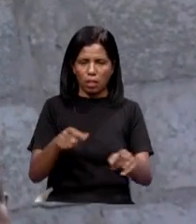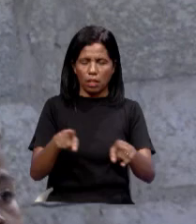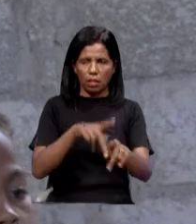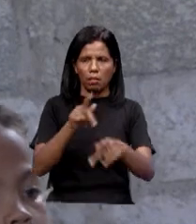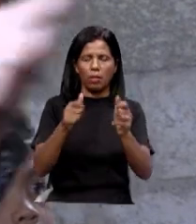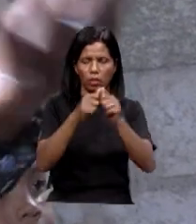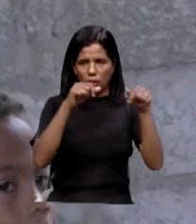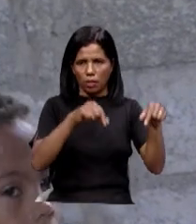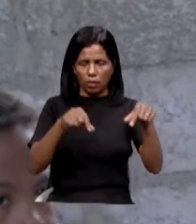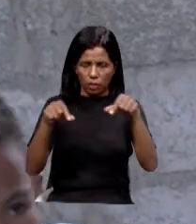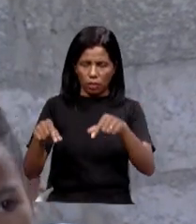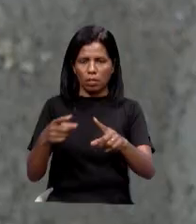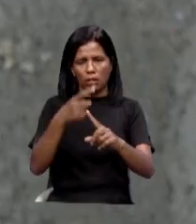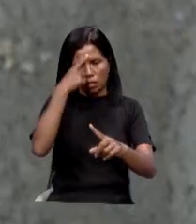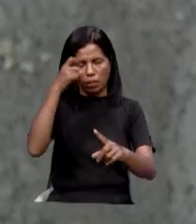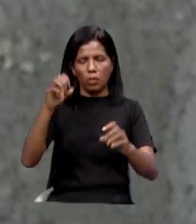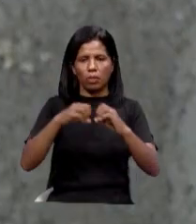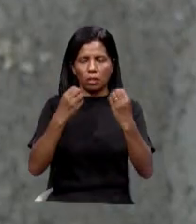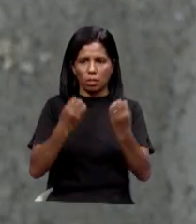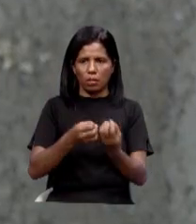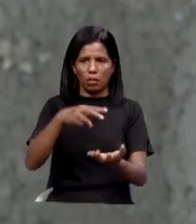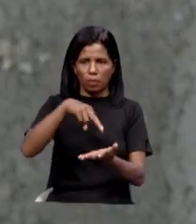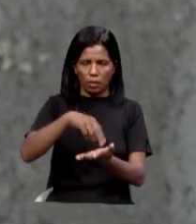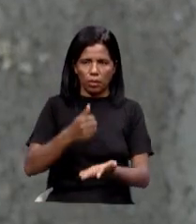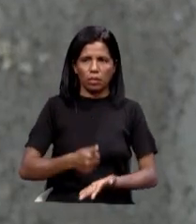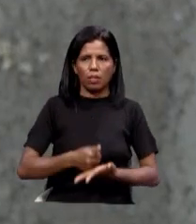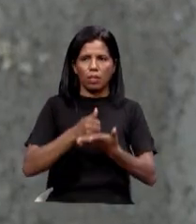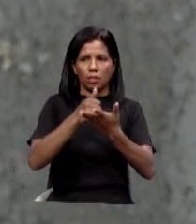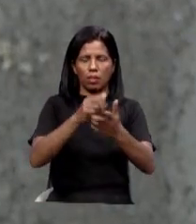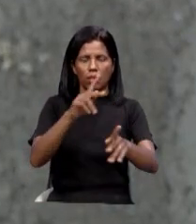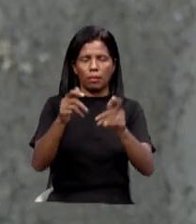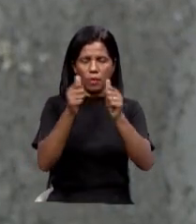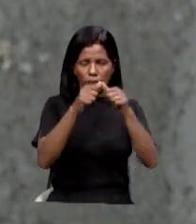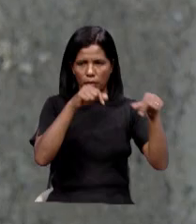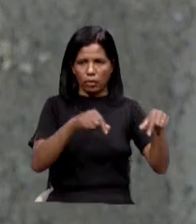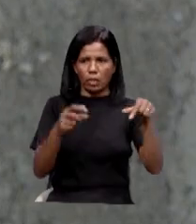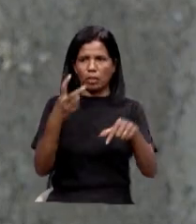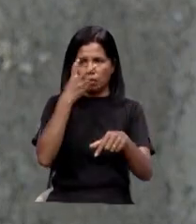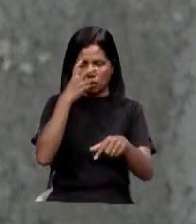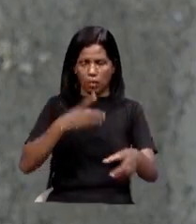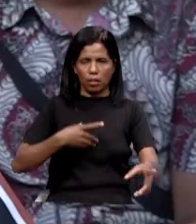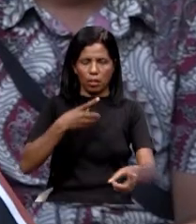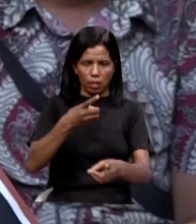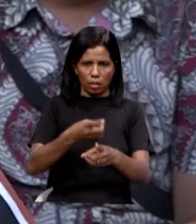Deficiência. Tamba organização AMRIC, ato defende EMA Deficiência Matan Sirania Direito.